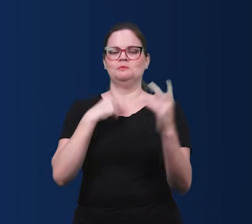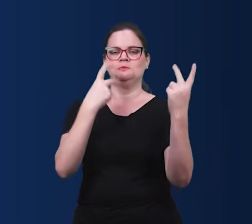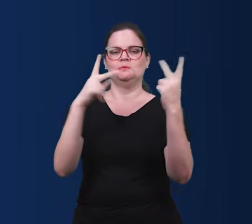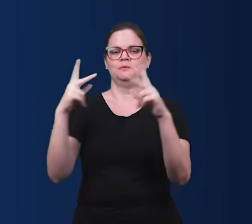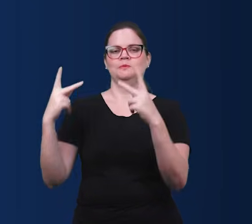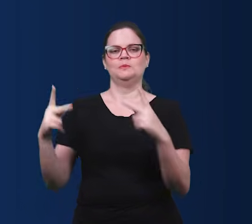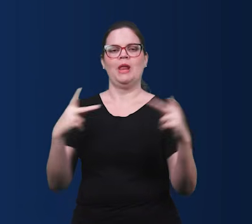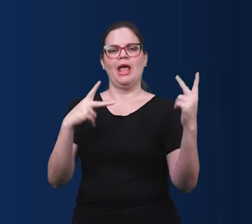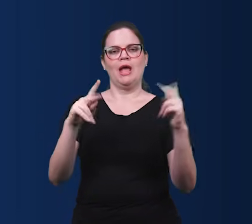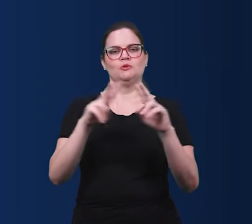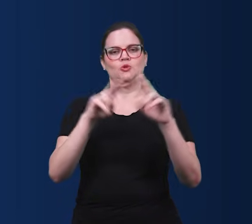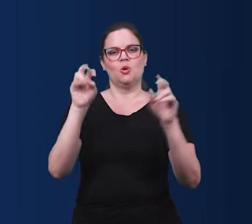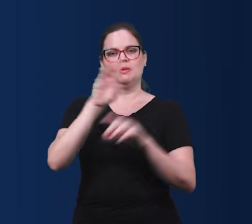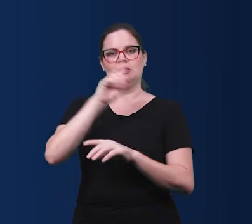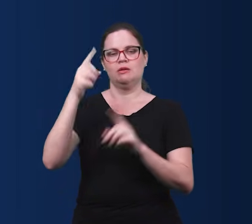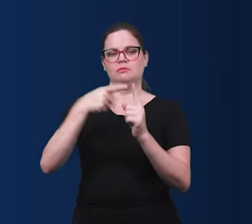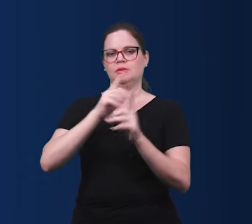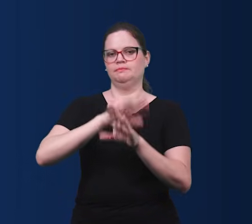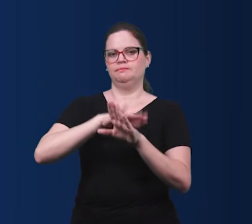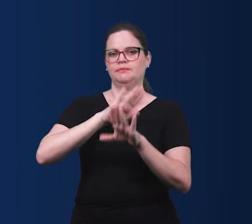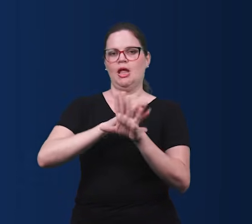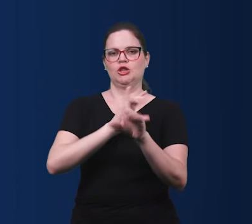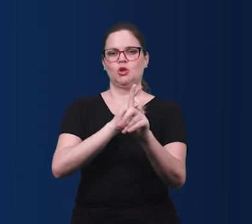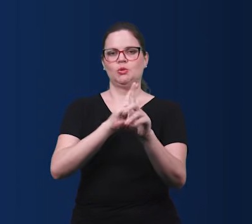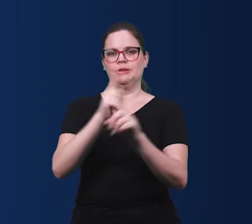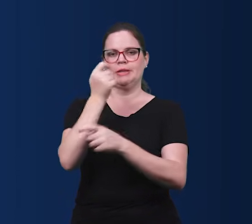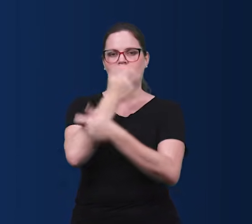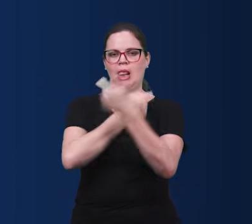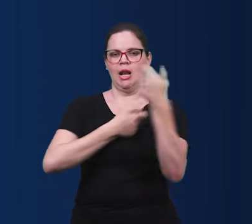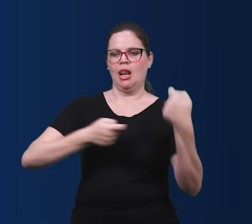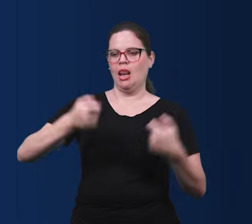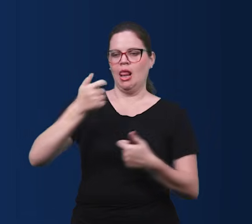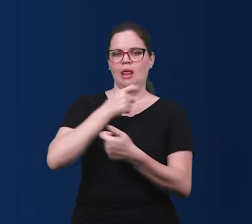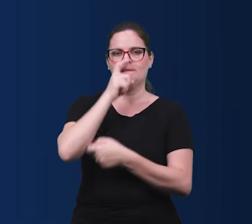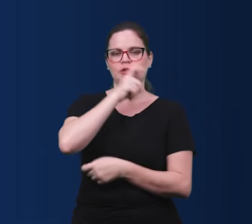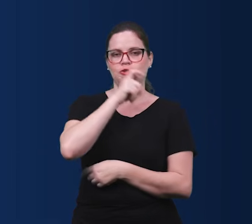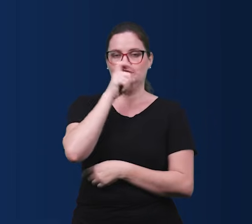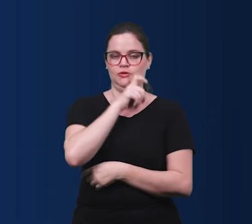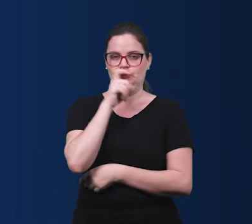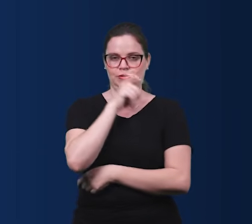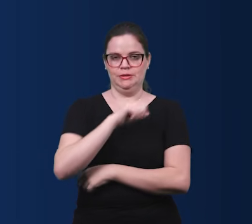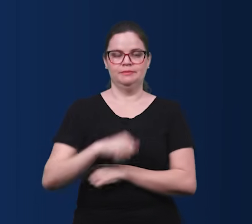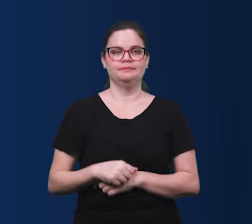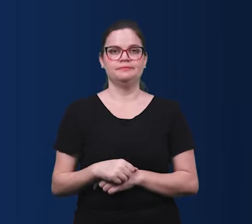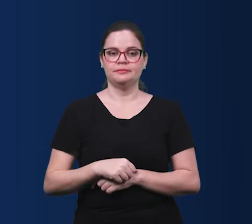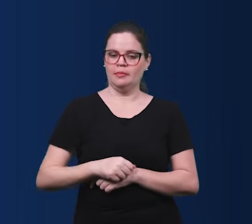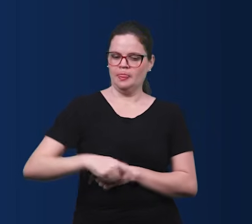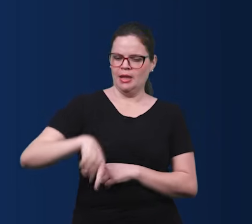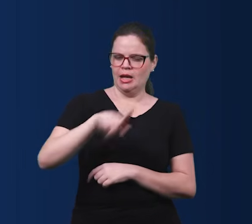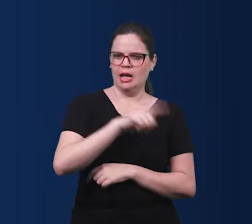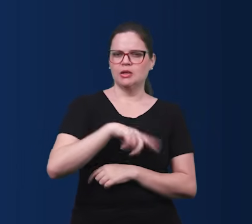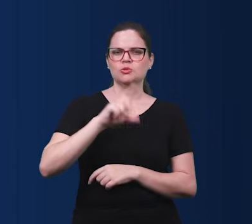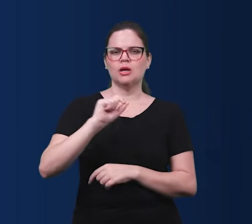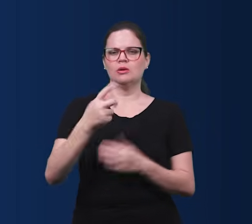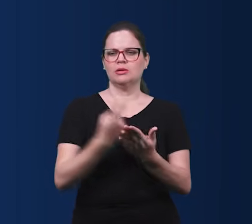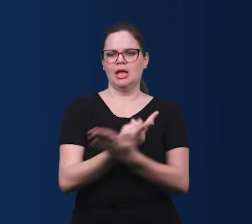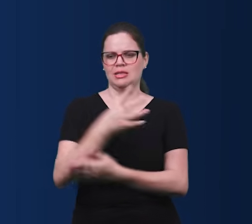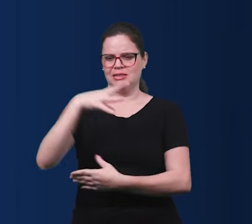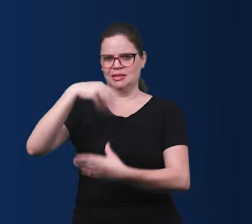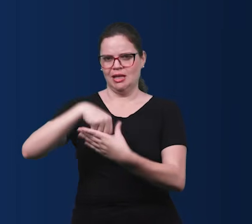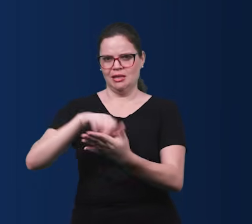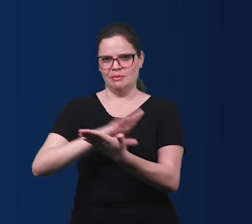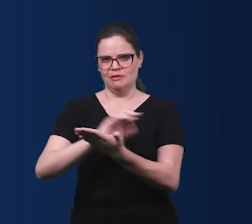mas ensinam doutrinas enganosas que se afastam da verdade bíblica. Esses indivíduos distorcem a mensagem